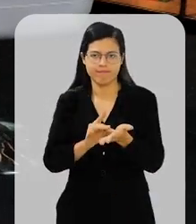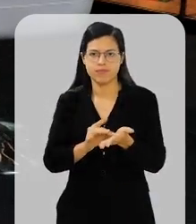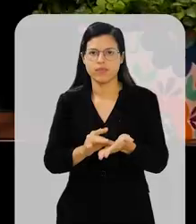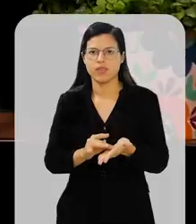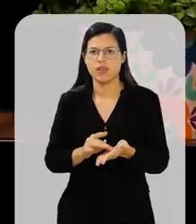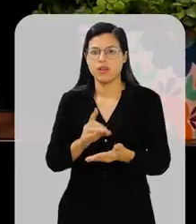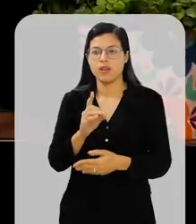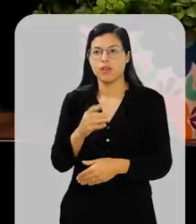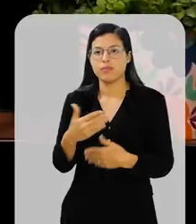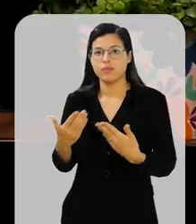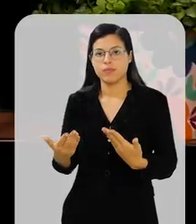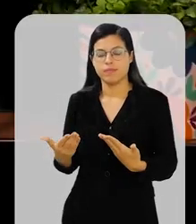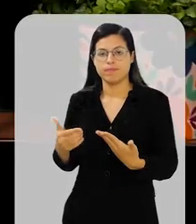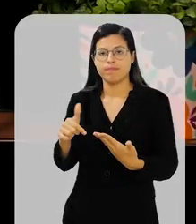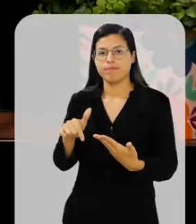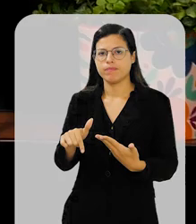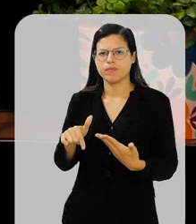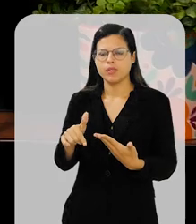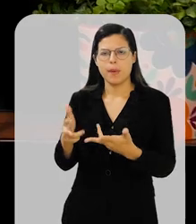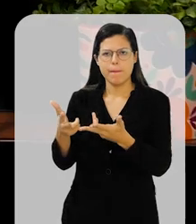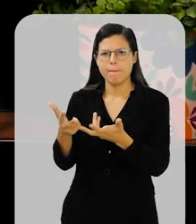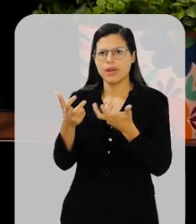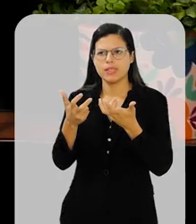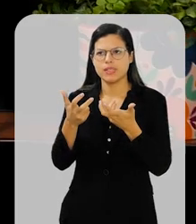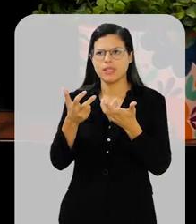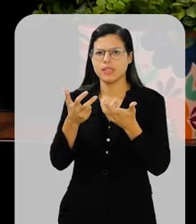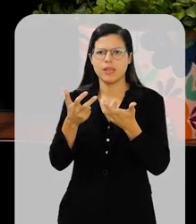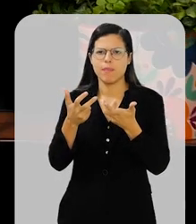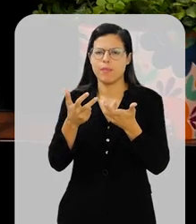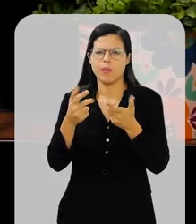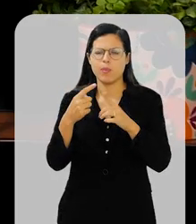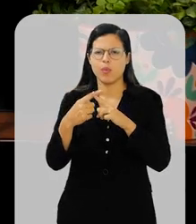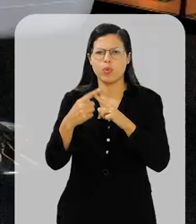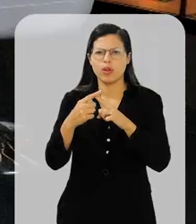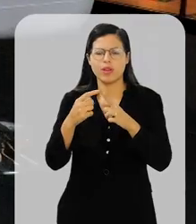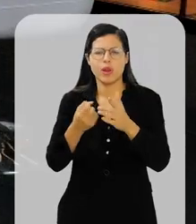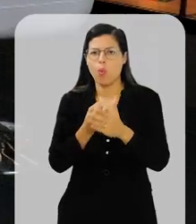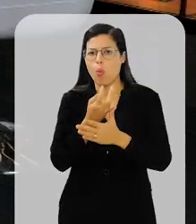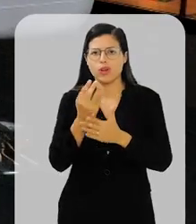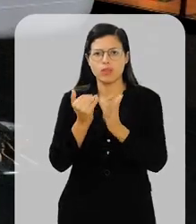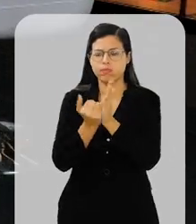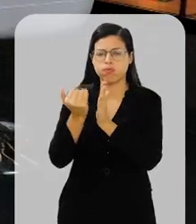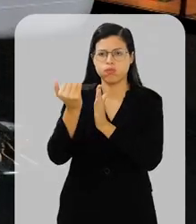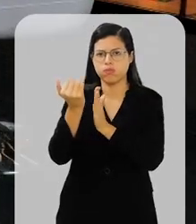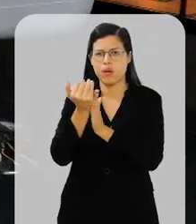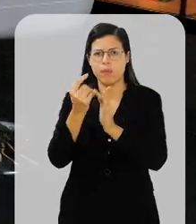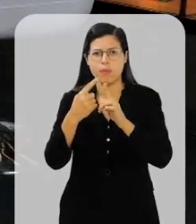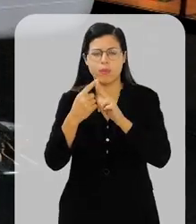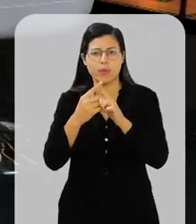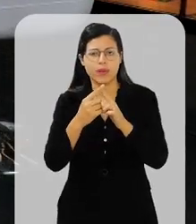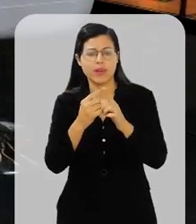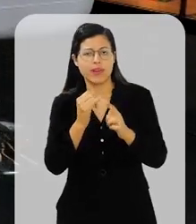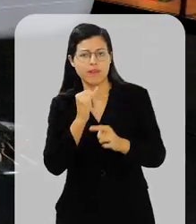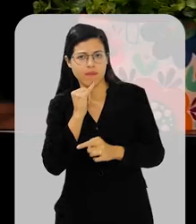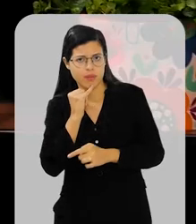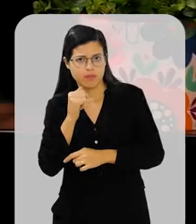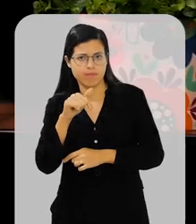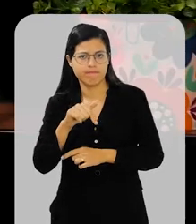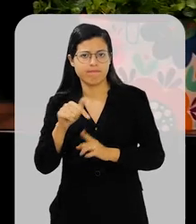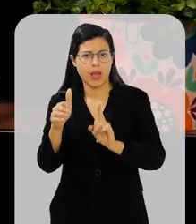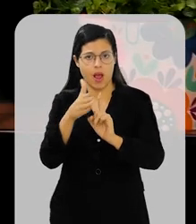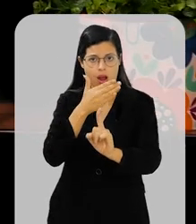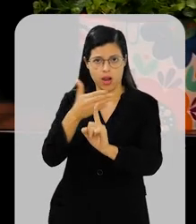reais, né? Doutora, aqui a senhora identifica esse número alarmante, porque, infelizmente,